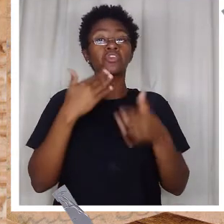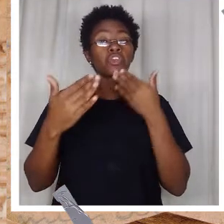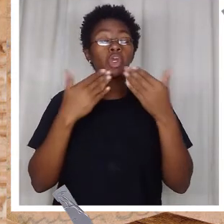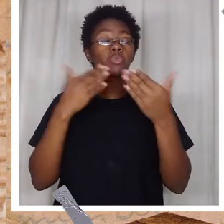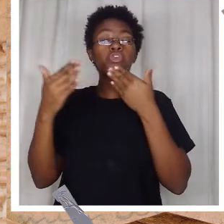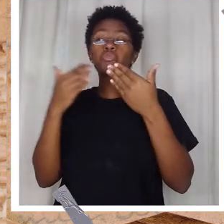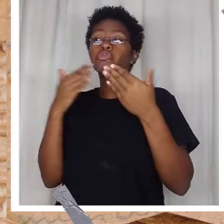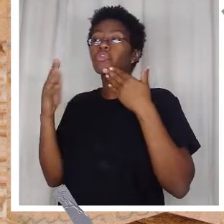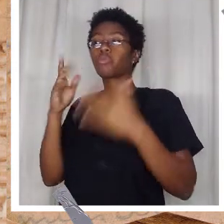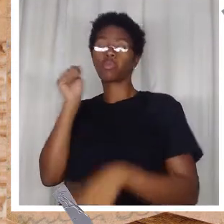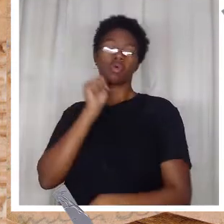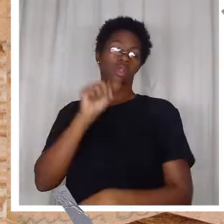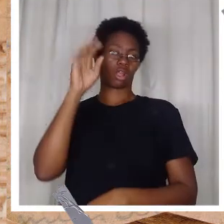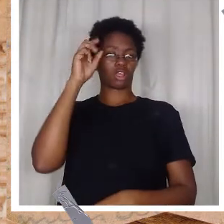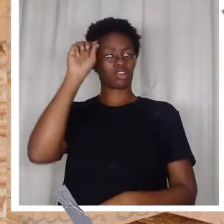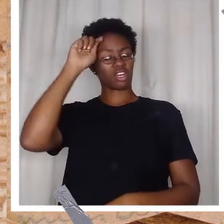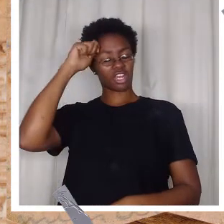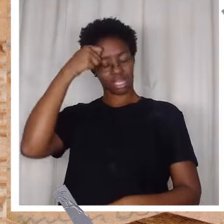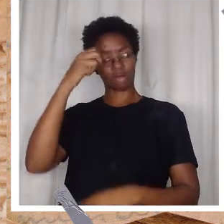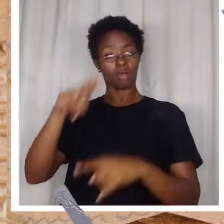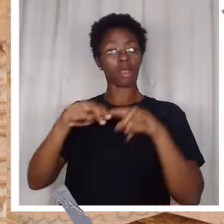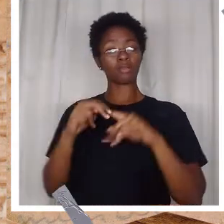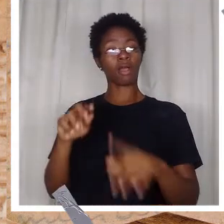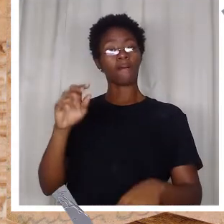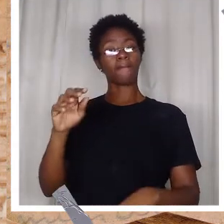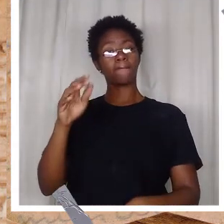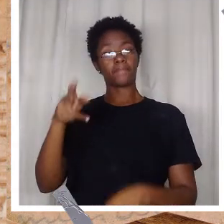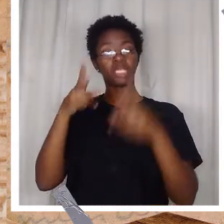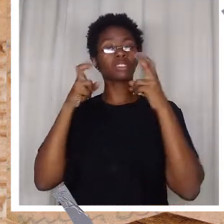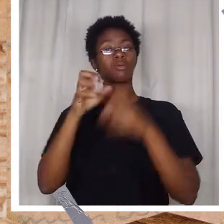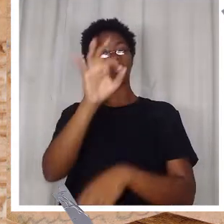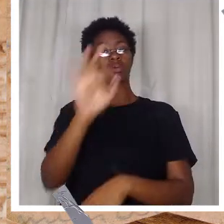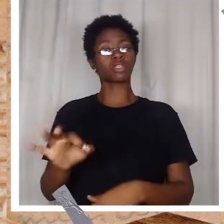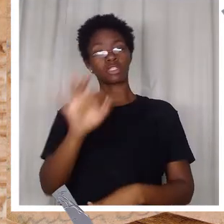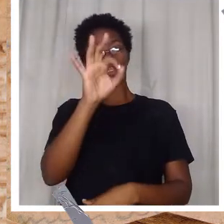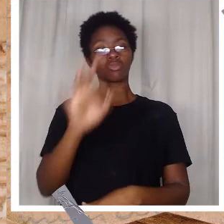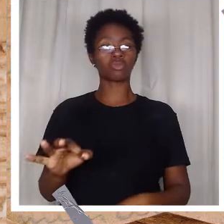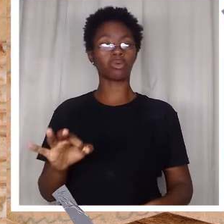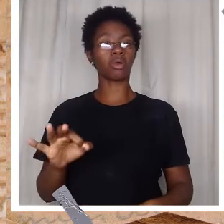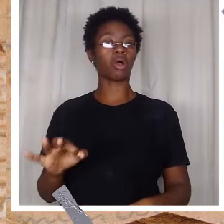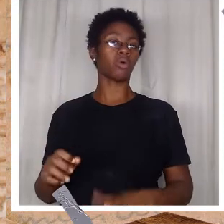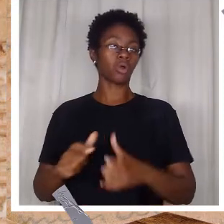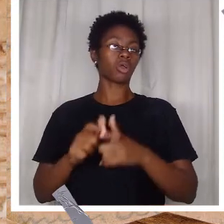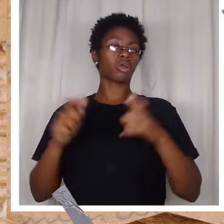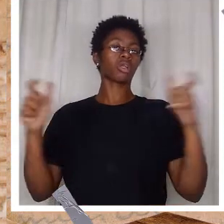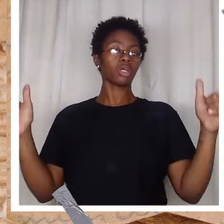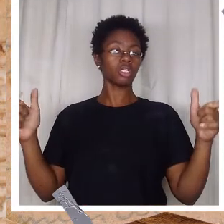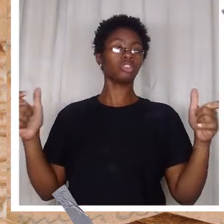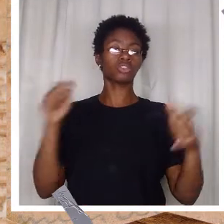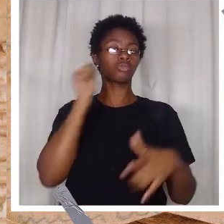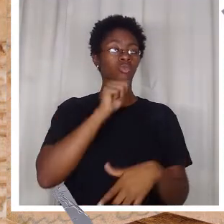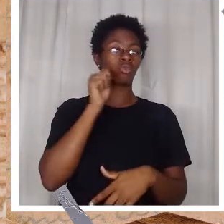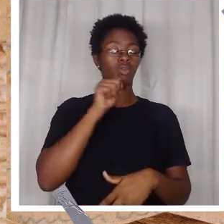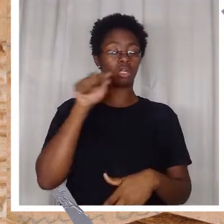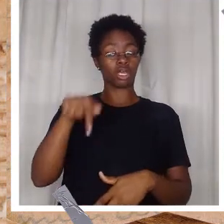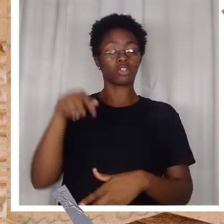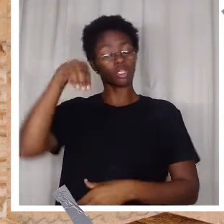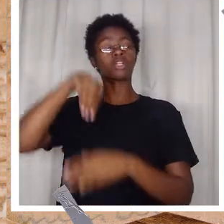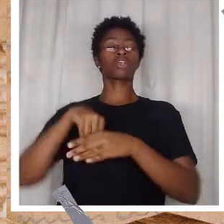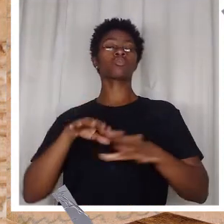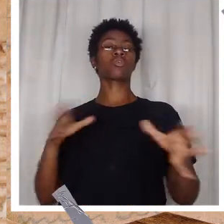nós percebemos que tem um percentual muito expressivo dessas mulheres compondo o nosso grupo de